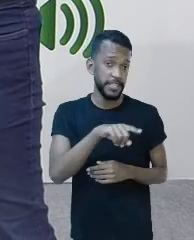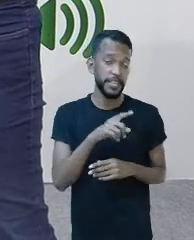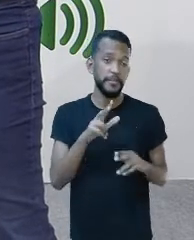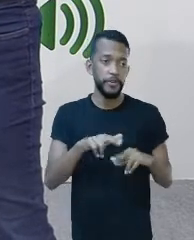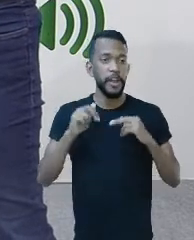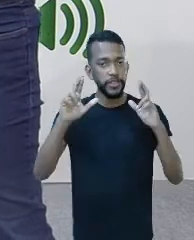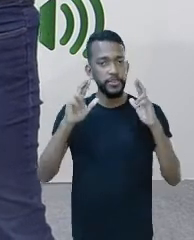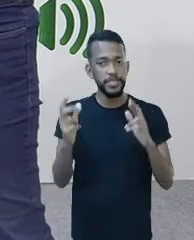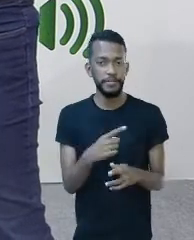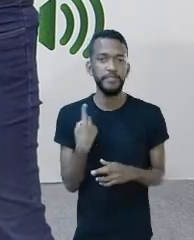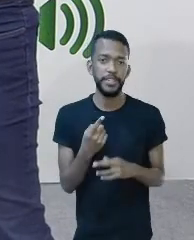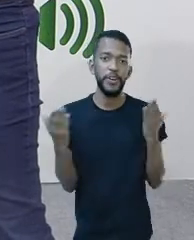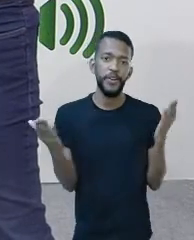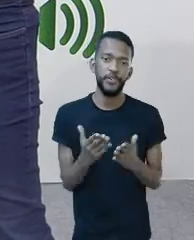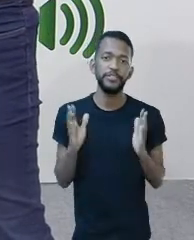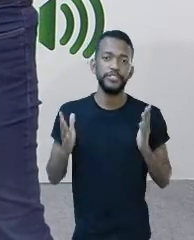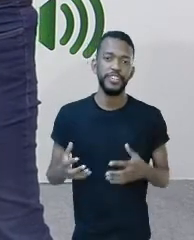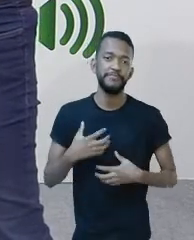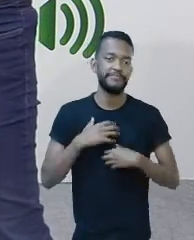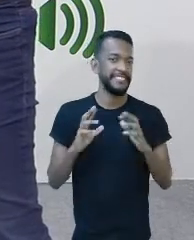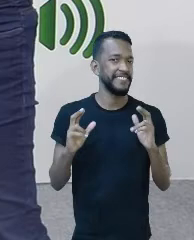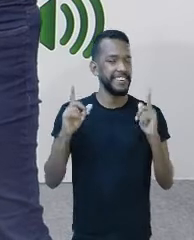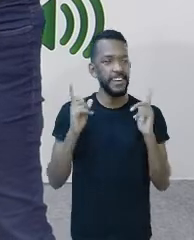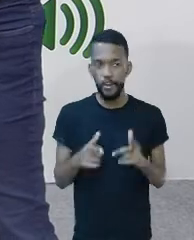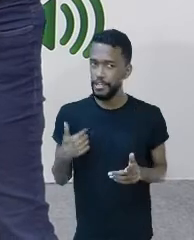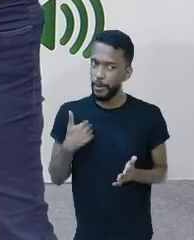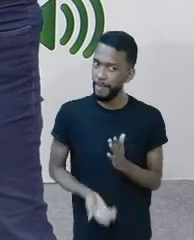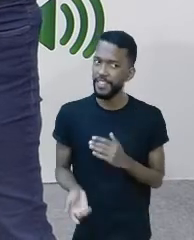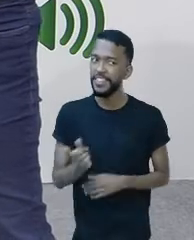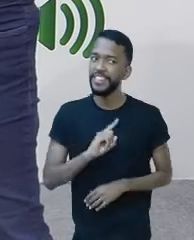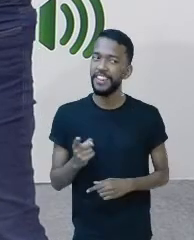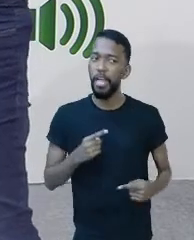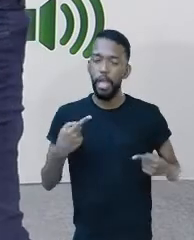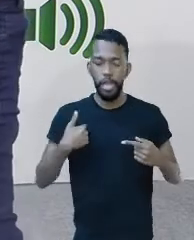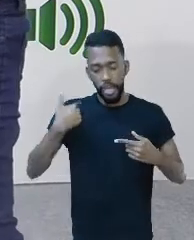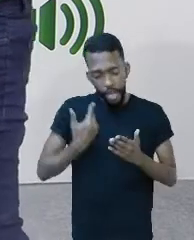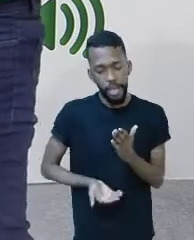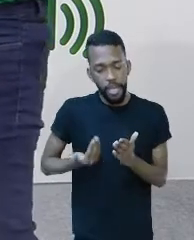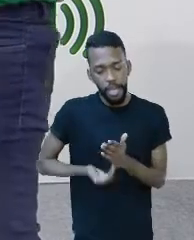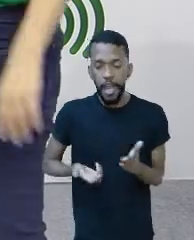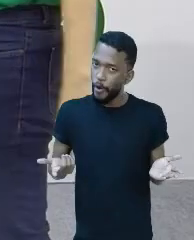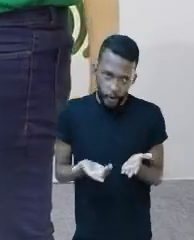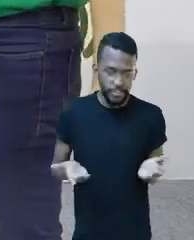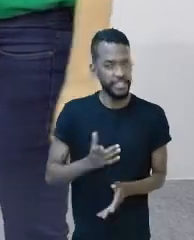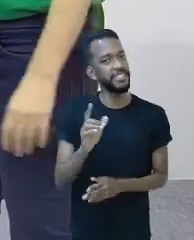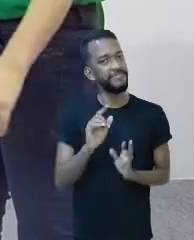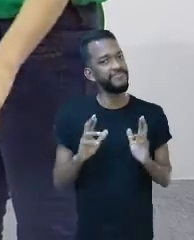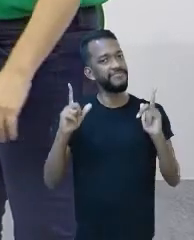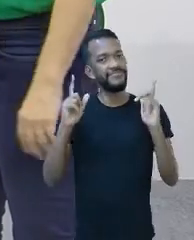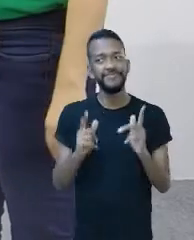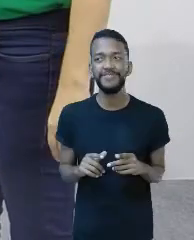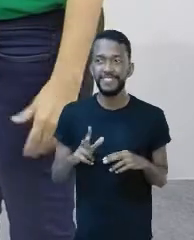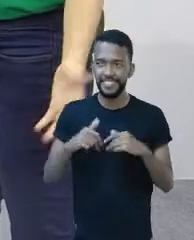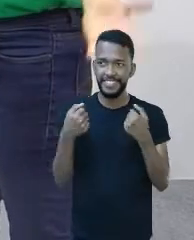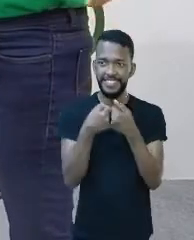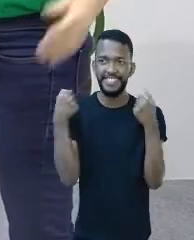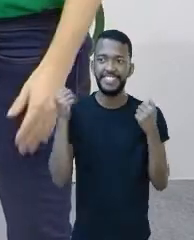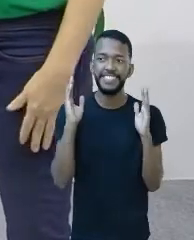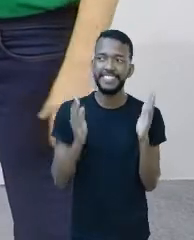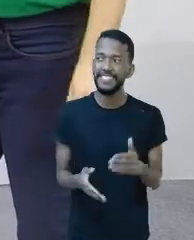pela torcida de vocês, que hoje fez a diferença, né? Hoje eu não perdi na competição. Pois é, né? Pelo